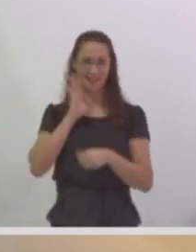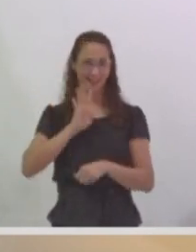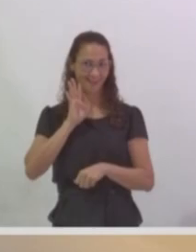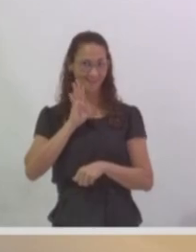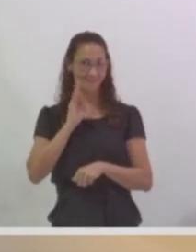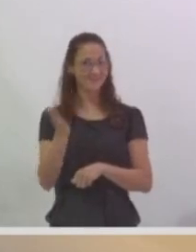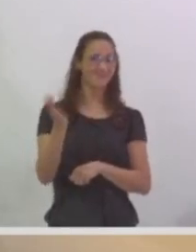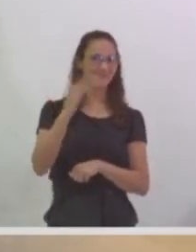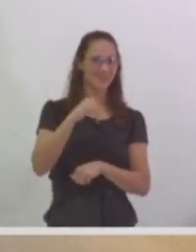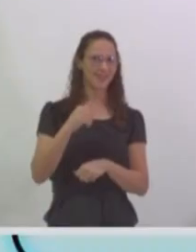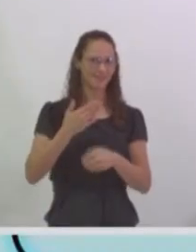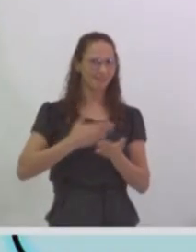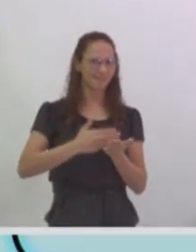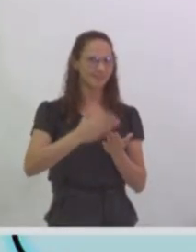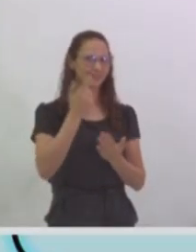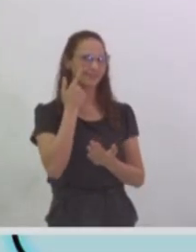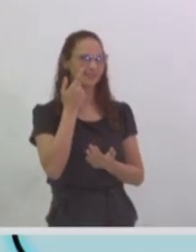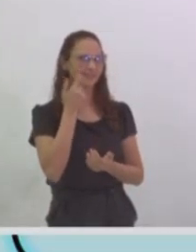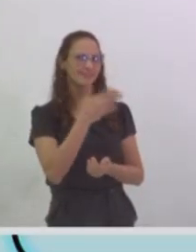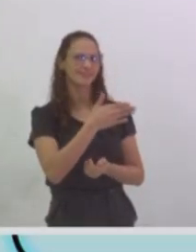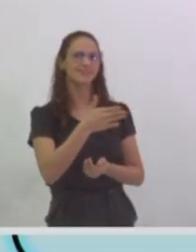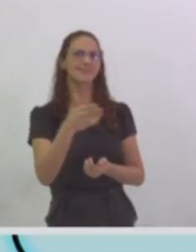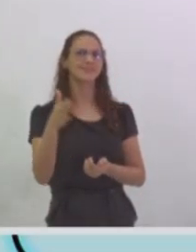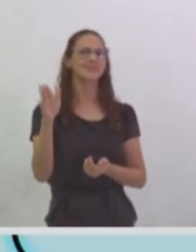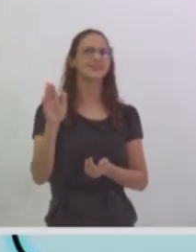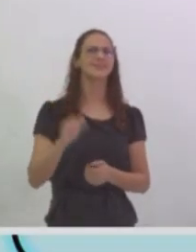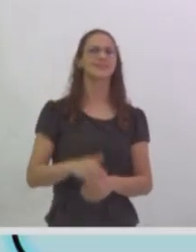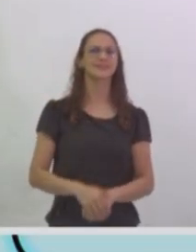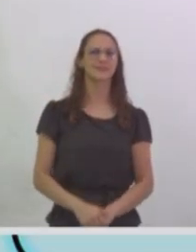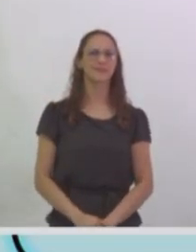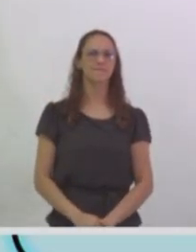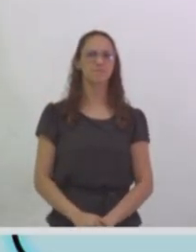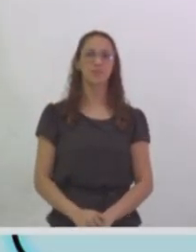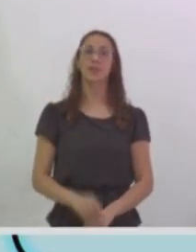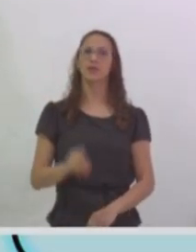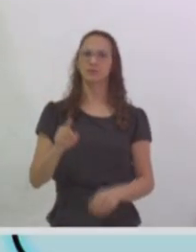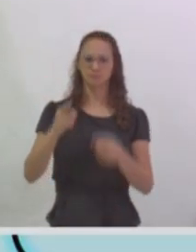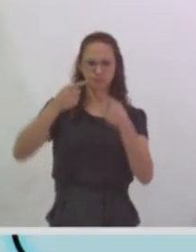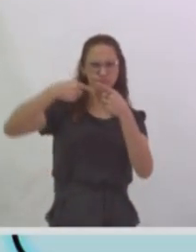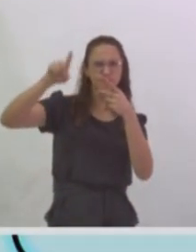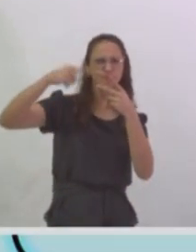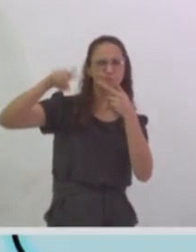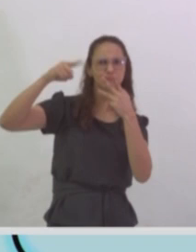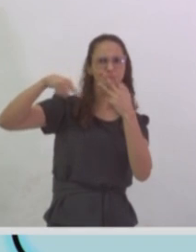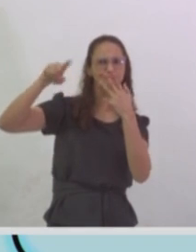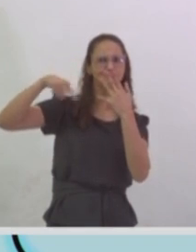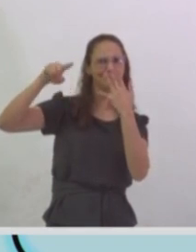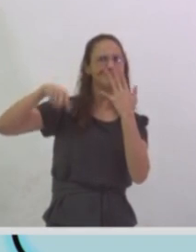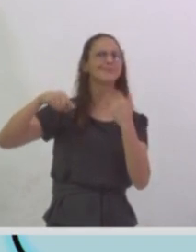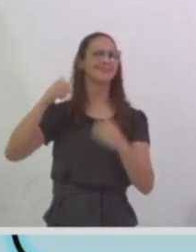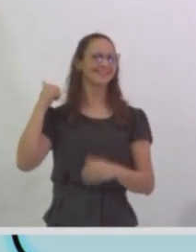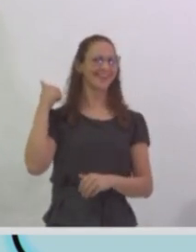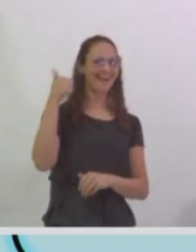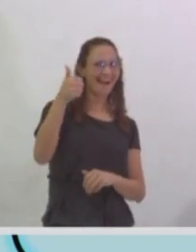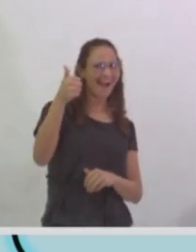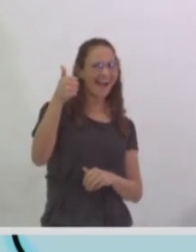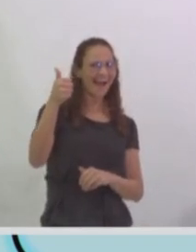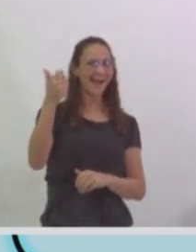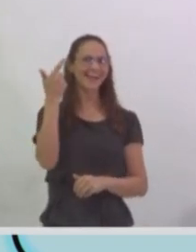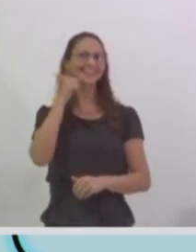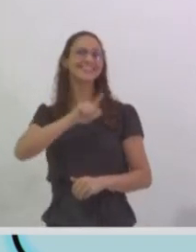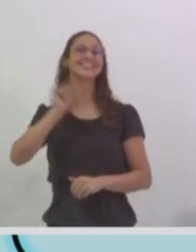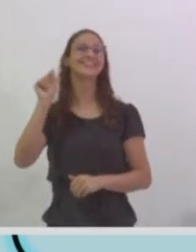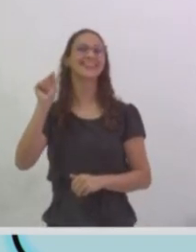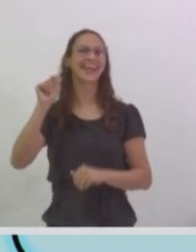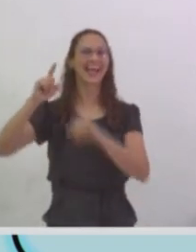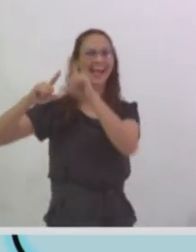aula? Vem para a tela aqui. Nós acertamos tudo, vocês estão de parabéns. Então, ó, ganharam uma estrelinha. A aula de